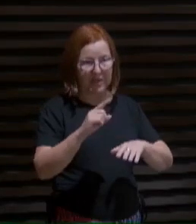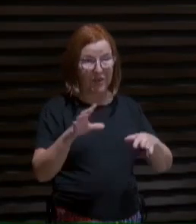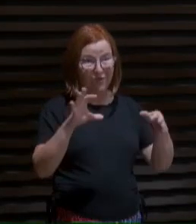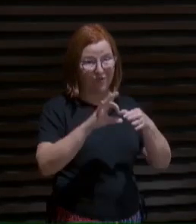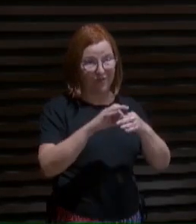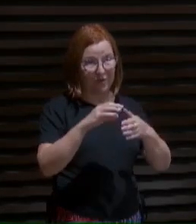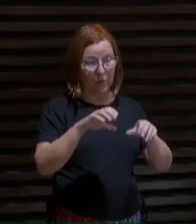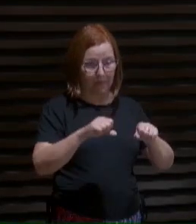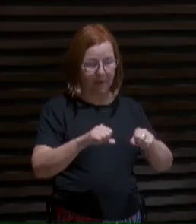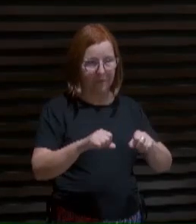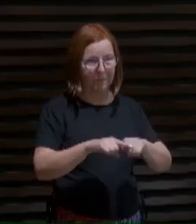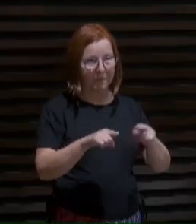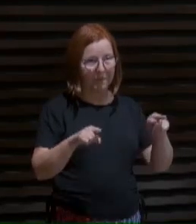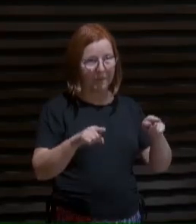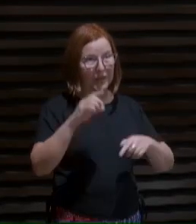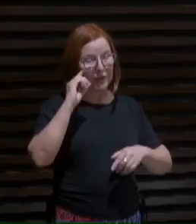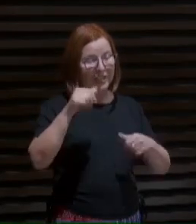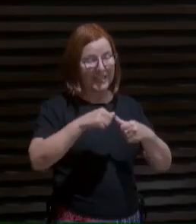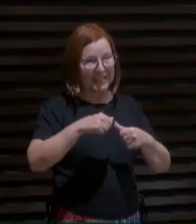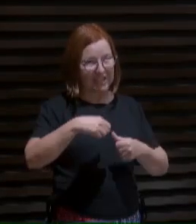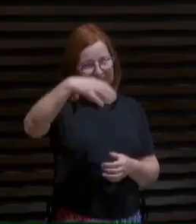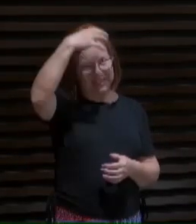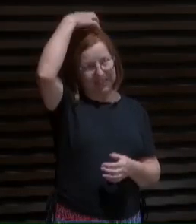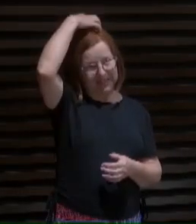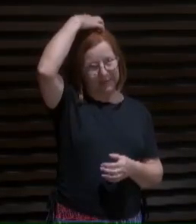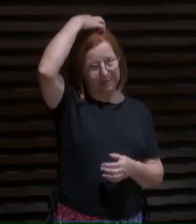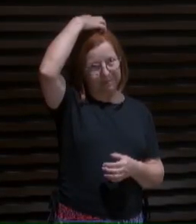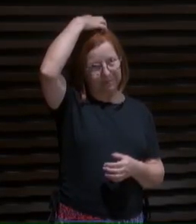Mas nos dias desses reis,